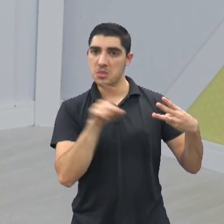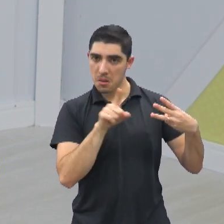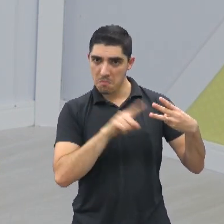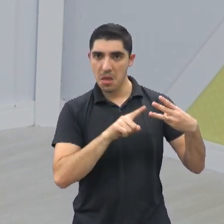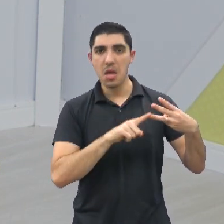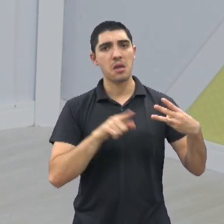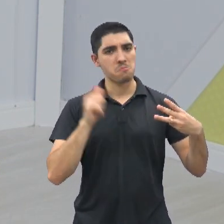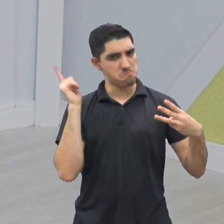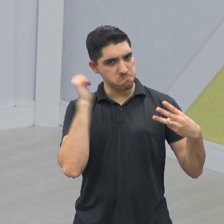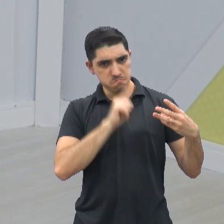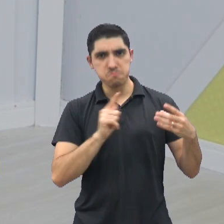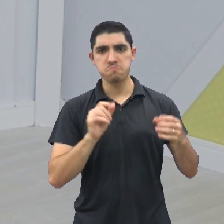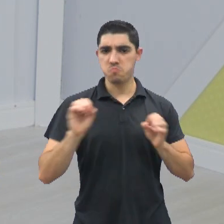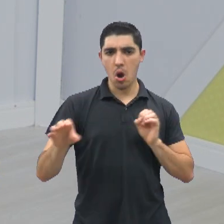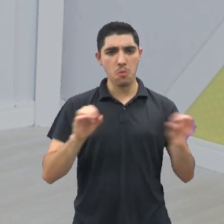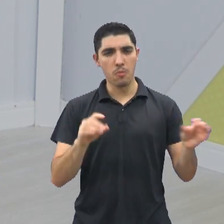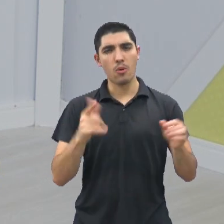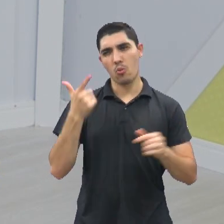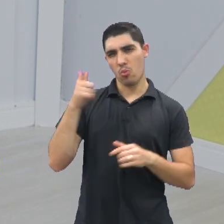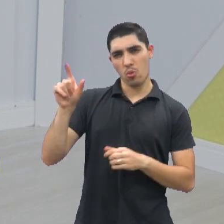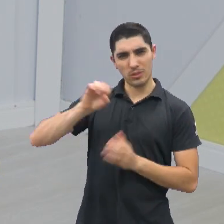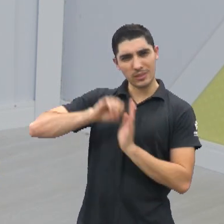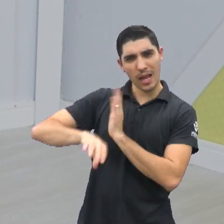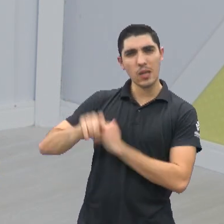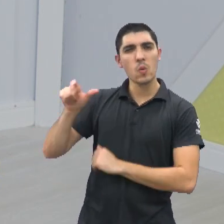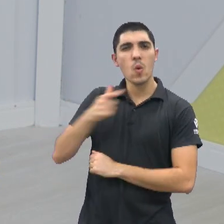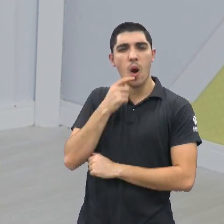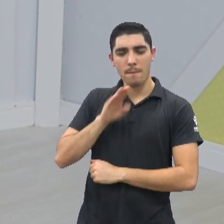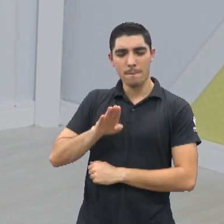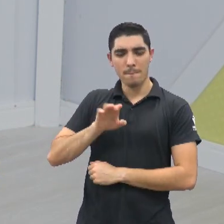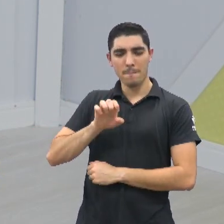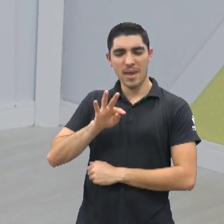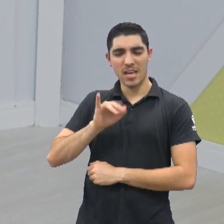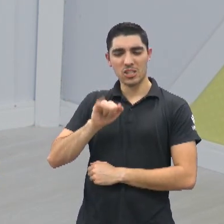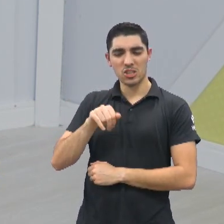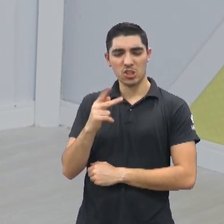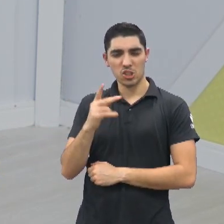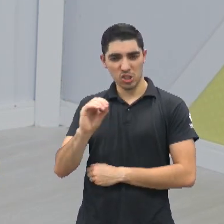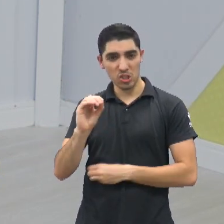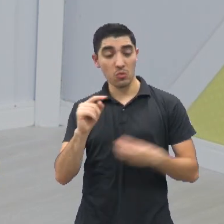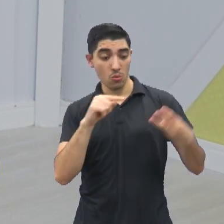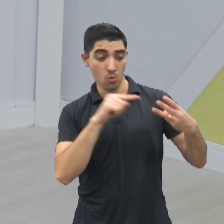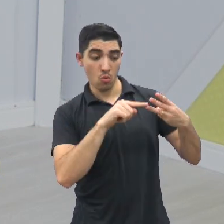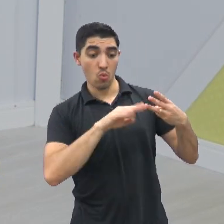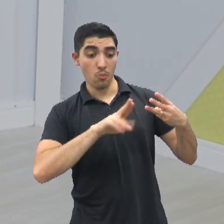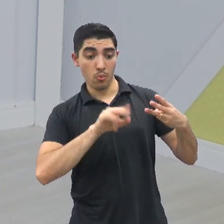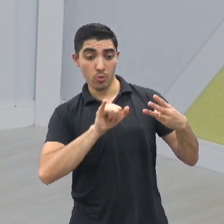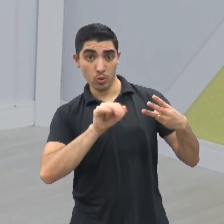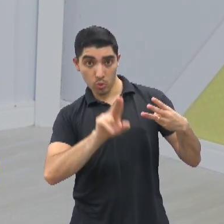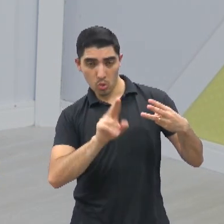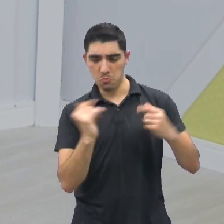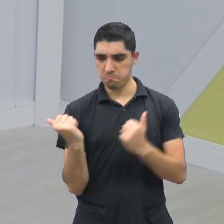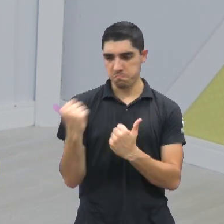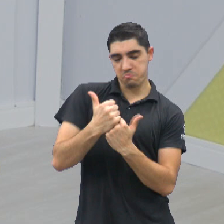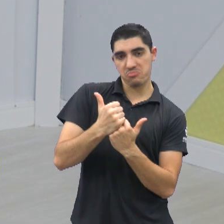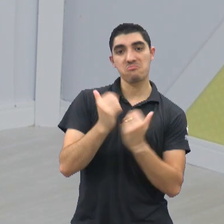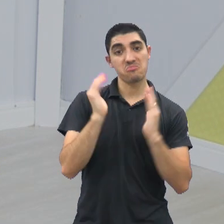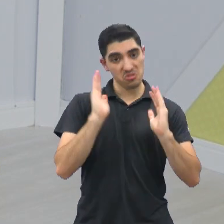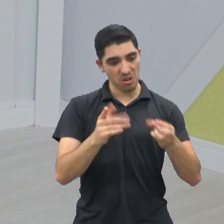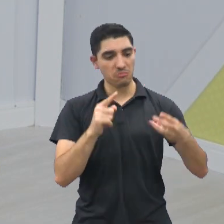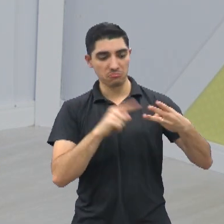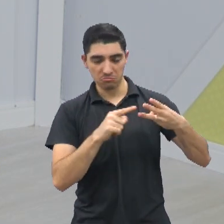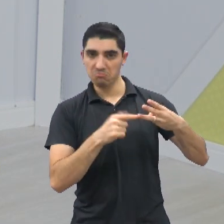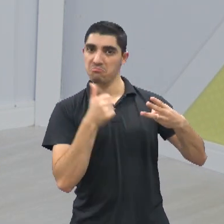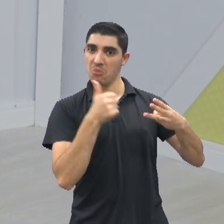responsabilidade com a saída do do Betinho ele vem sempre figurando entre os três primeiros os três melhores da equipe do São